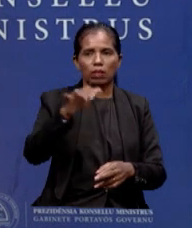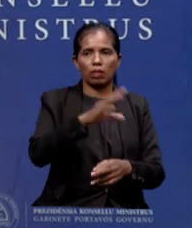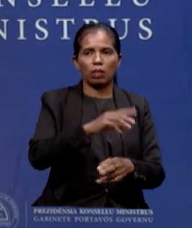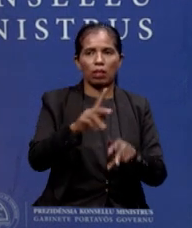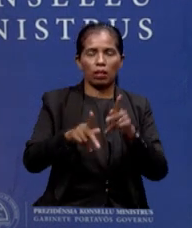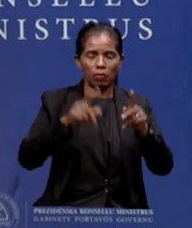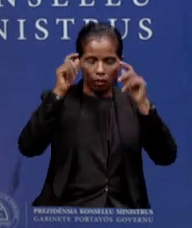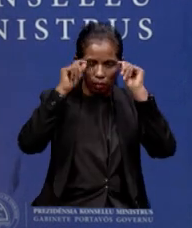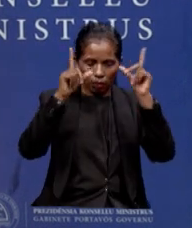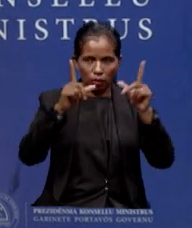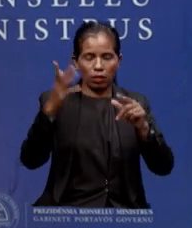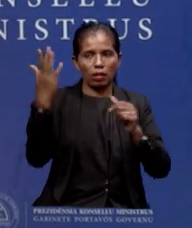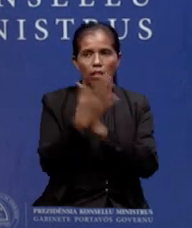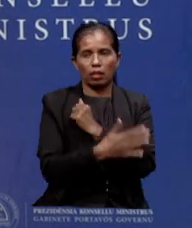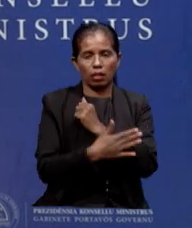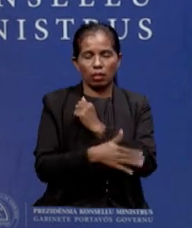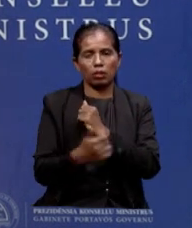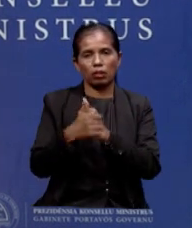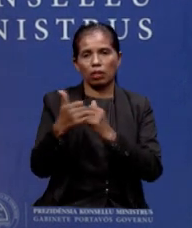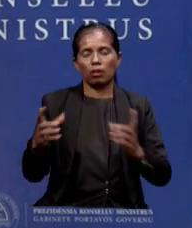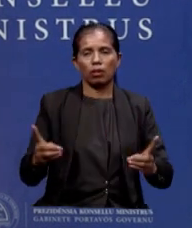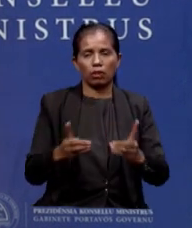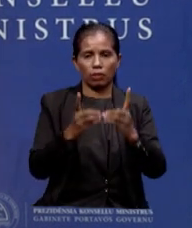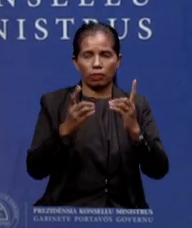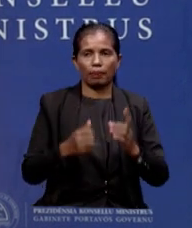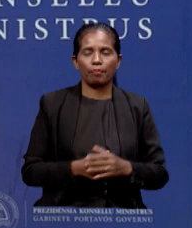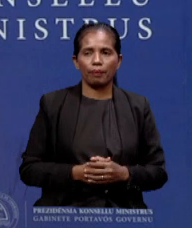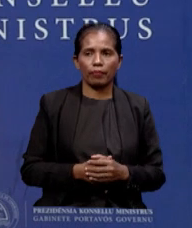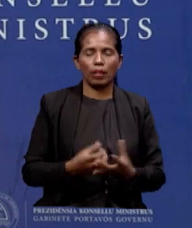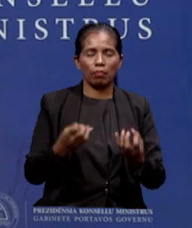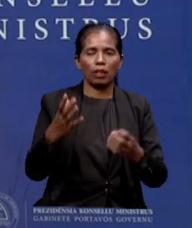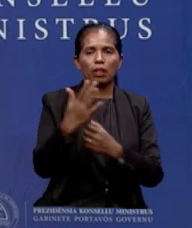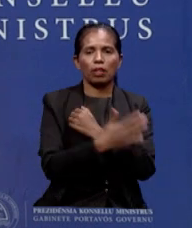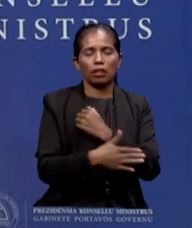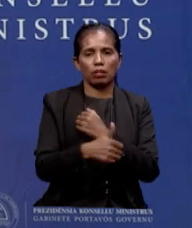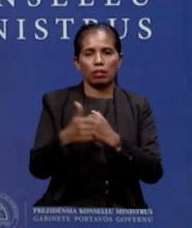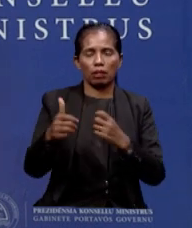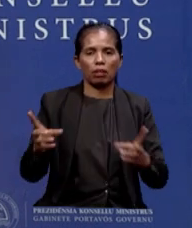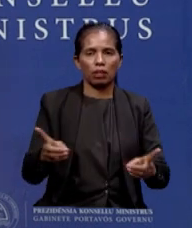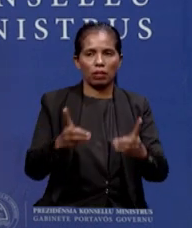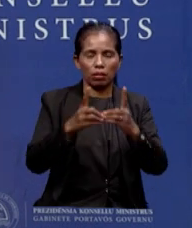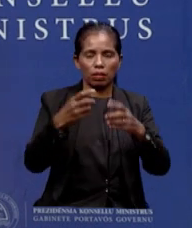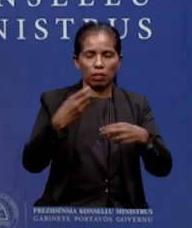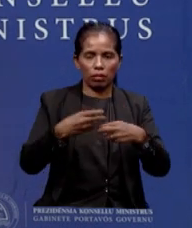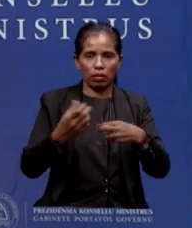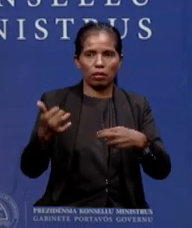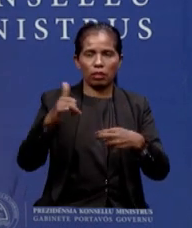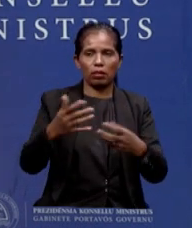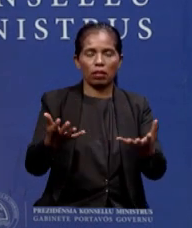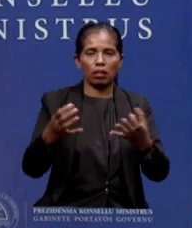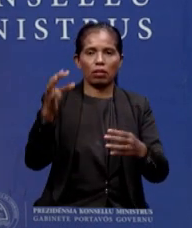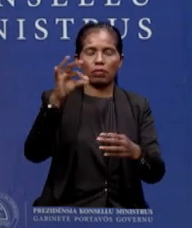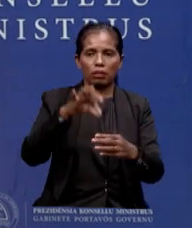comunidade timoruan, Iharailiu enfrenta. Barak Iharailiu enfrenta, desafio se era um rei de ser carga